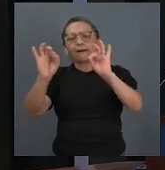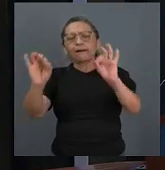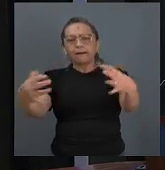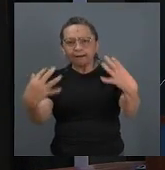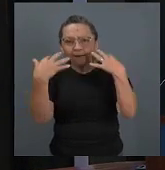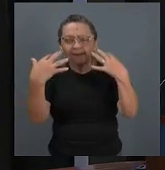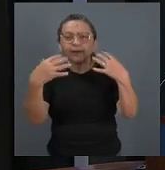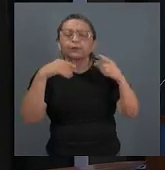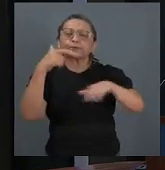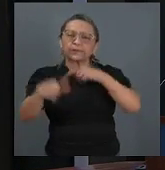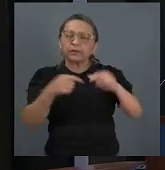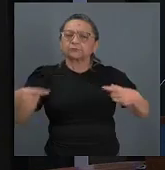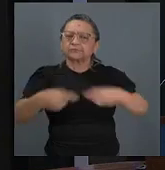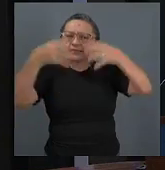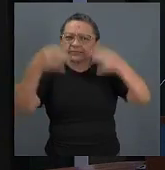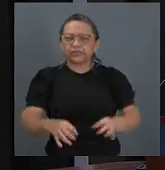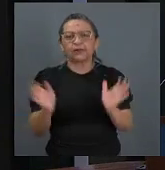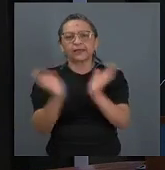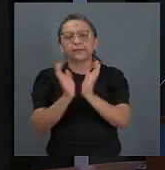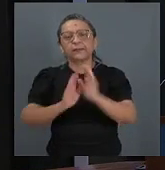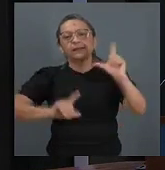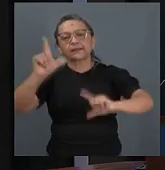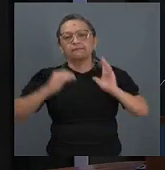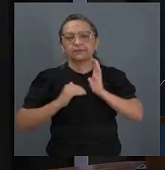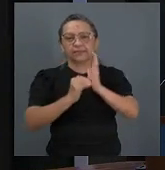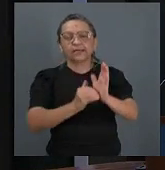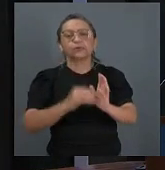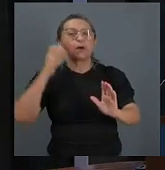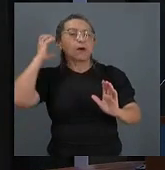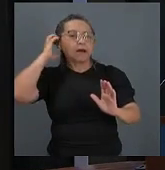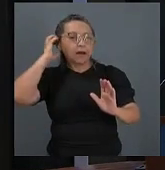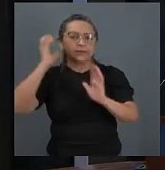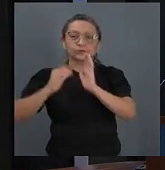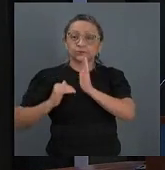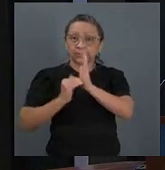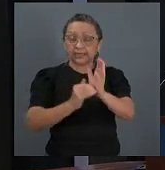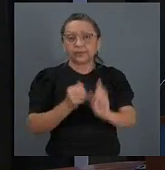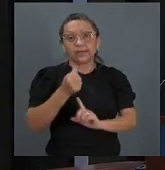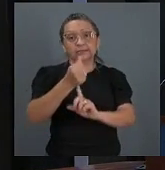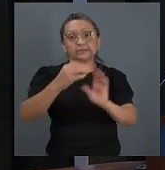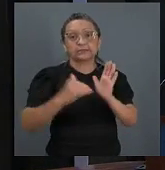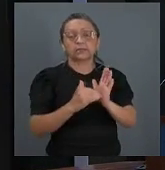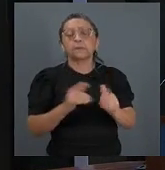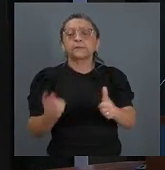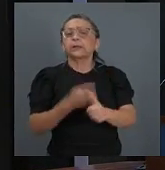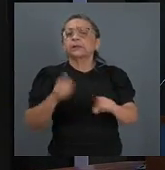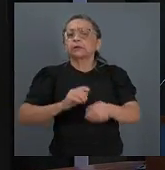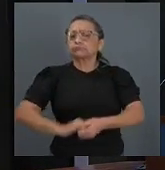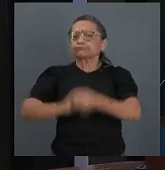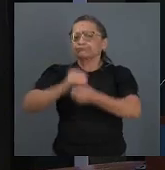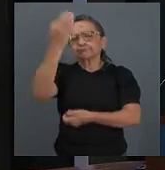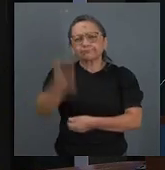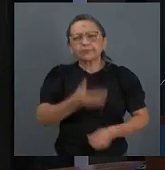ouvindo, pelo trabalho digno da equipe da TV Senado, Rádio Senado e Agência Senado. Em primeiro lugar, eu quero cumprimentar o senador